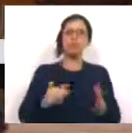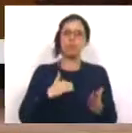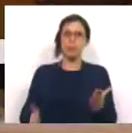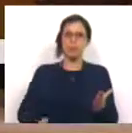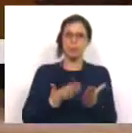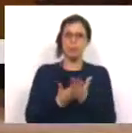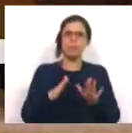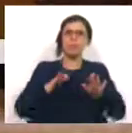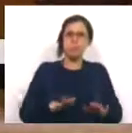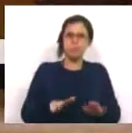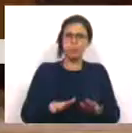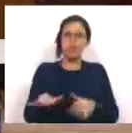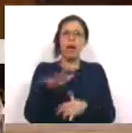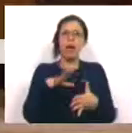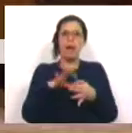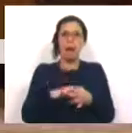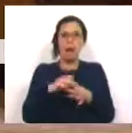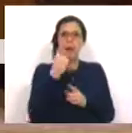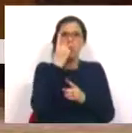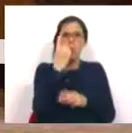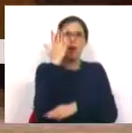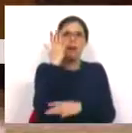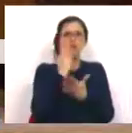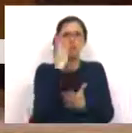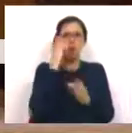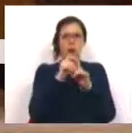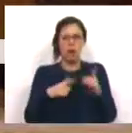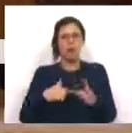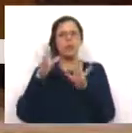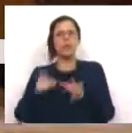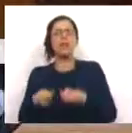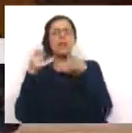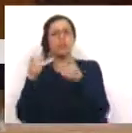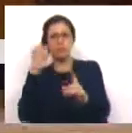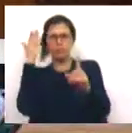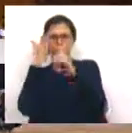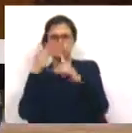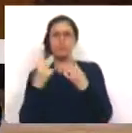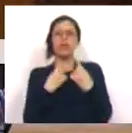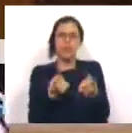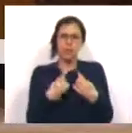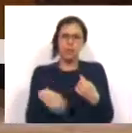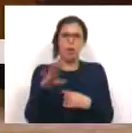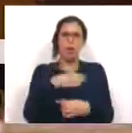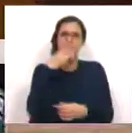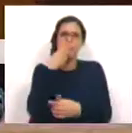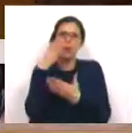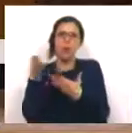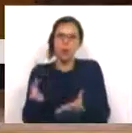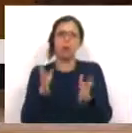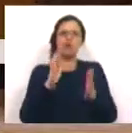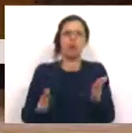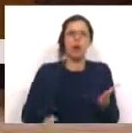propusemos estancar a área das monoculturas de eucalipto, propusemos investimentos concretos nos transportes e no setor ferroviário,